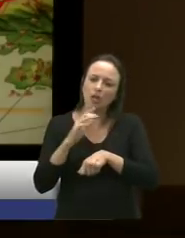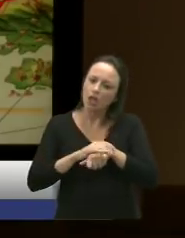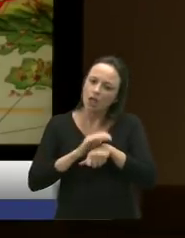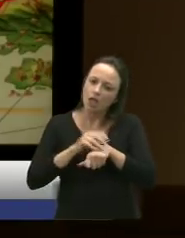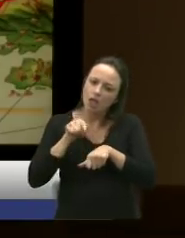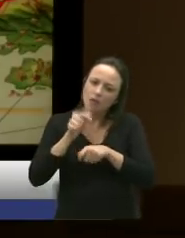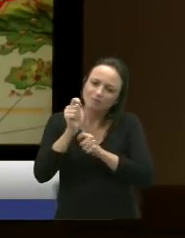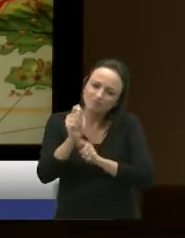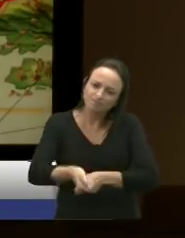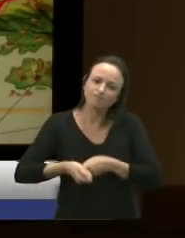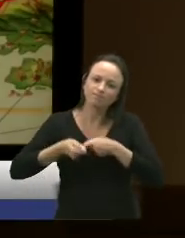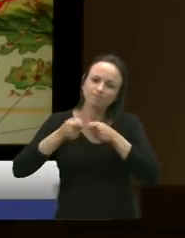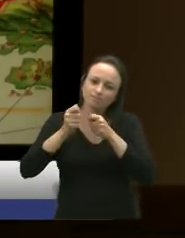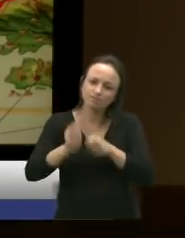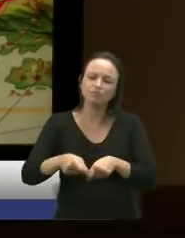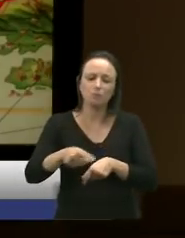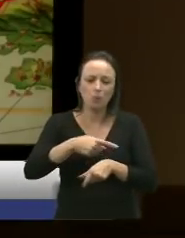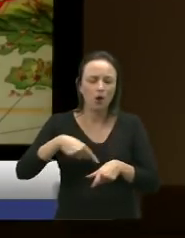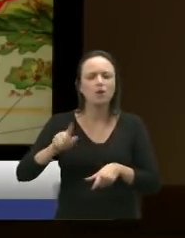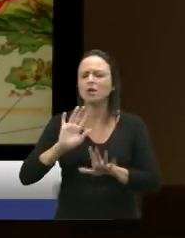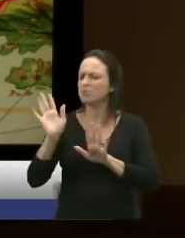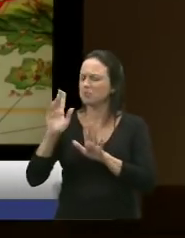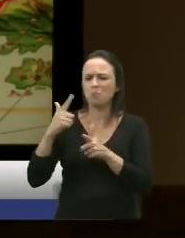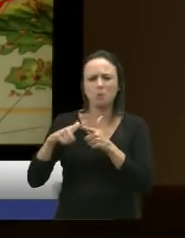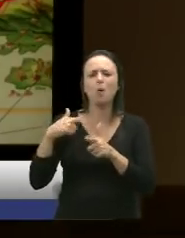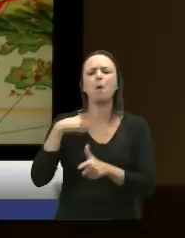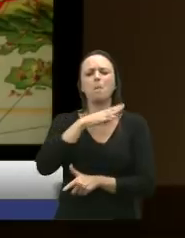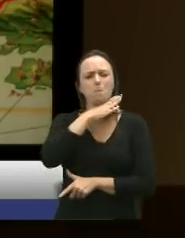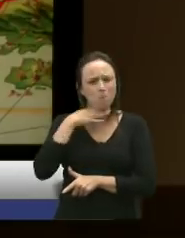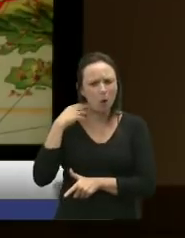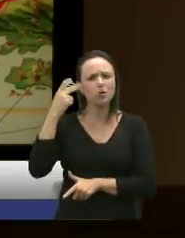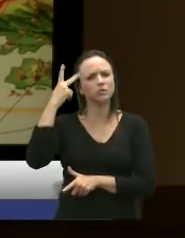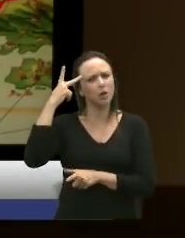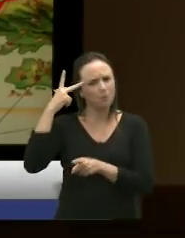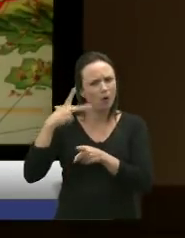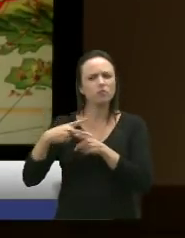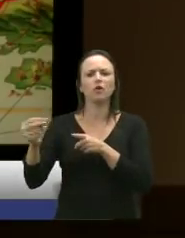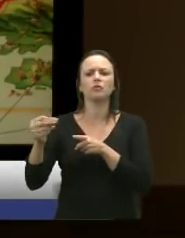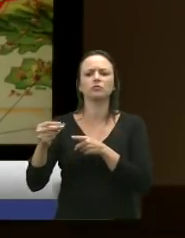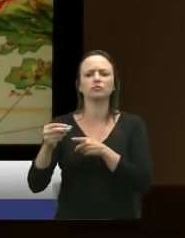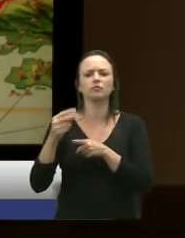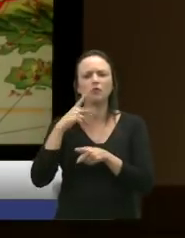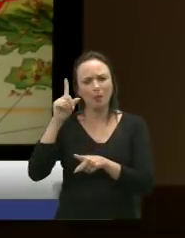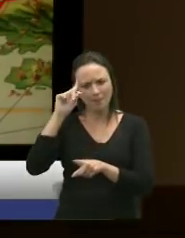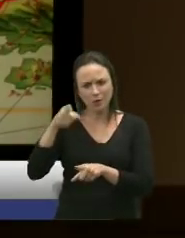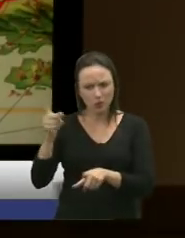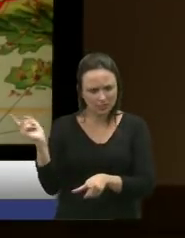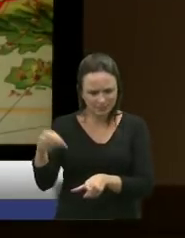E insistia: eu morro, mas São Paulo vence. Obrigaram que ele entrasse na própria cova.